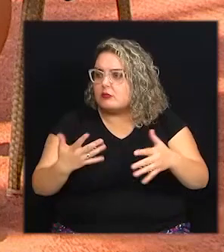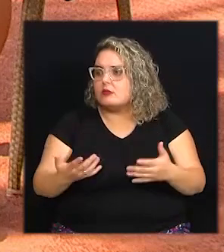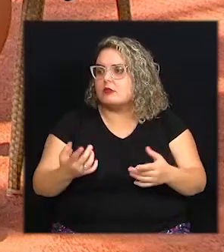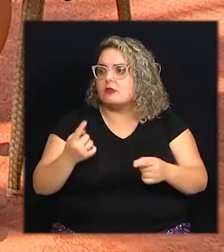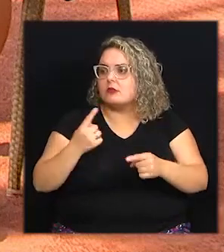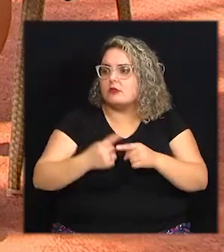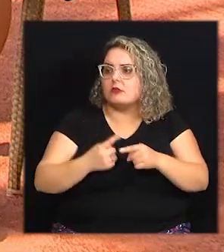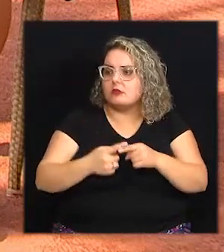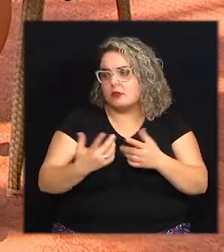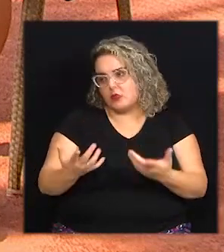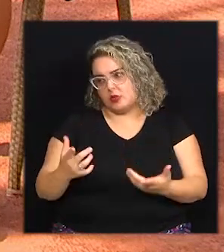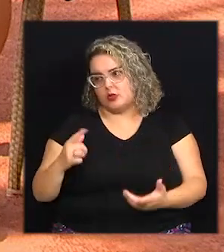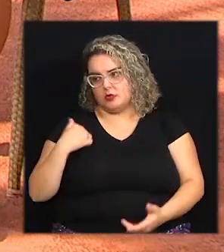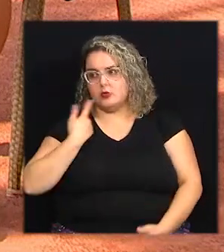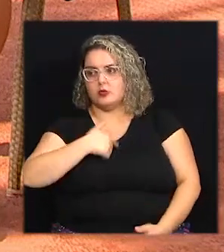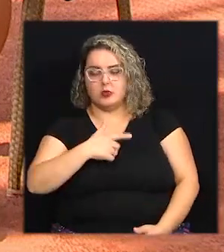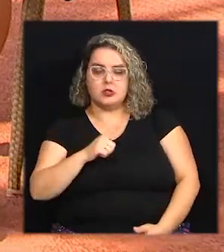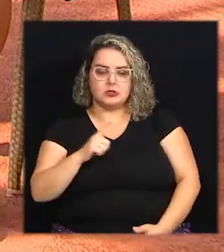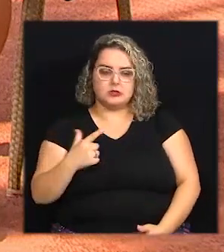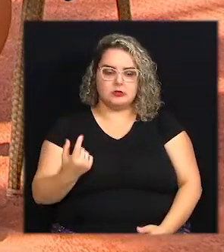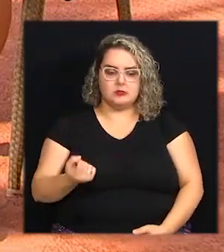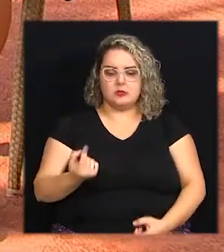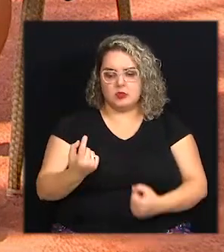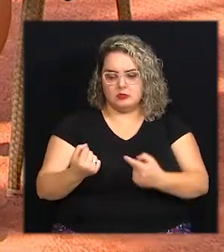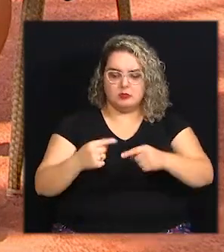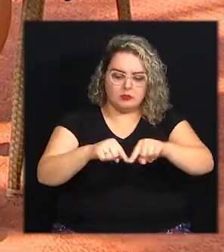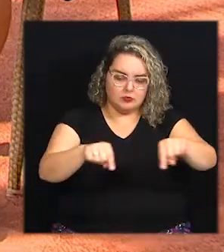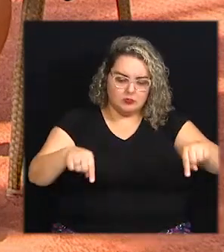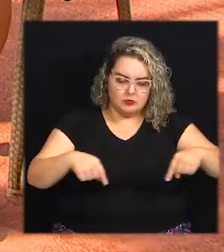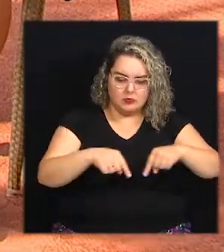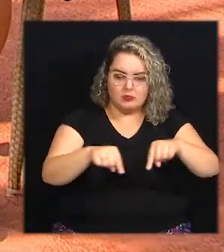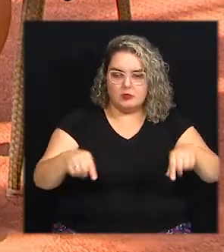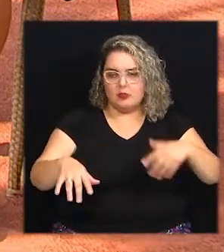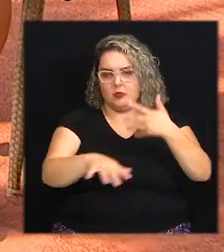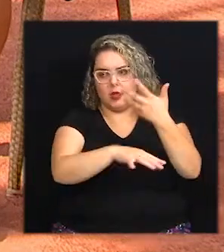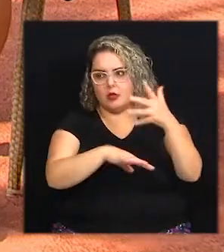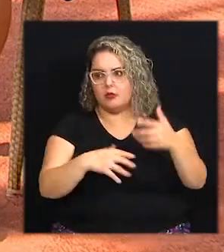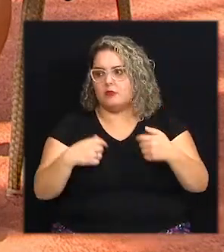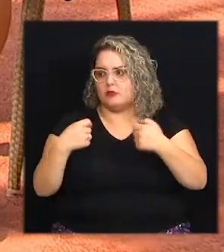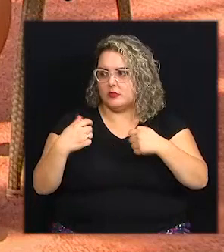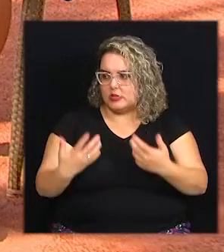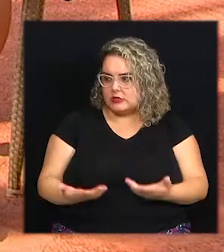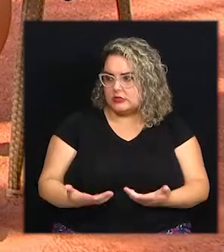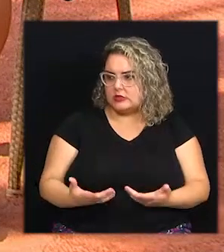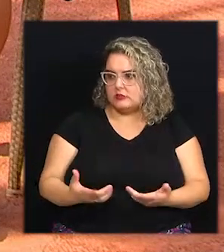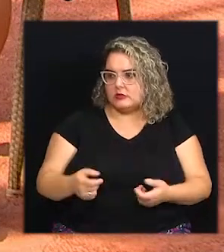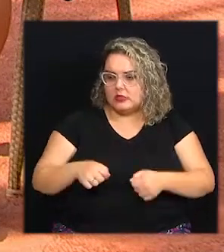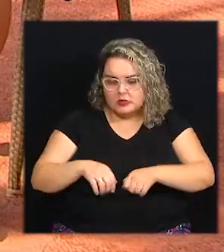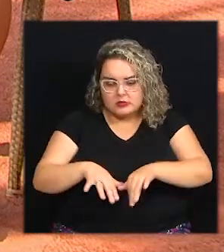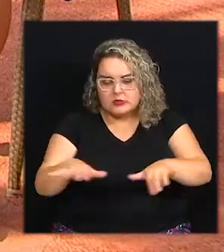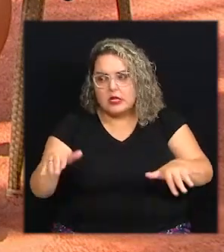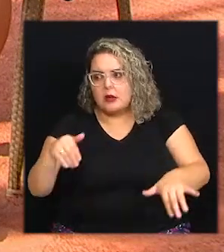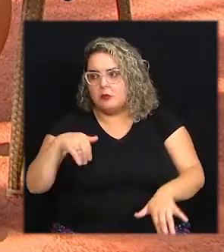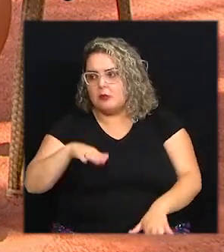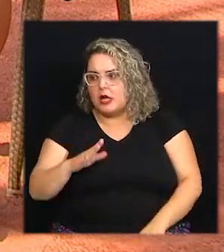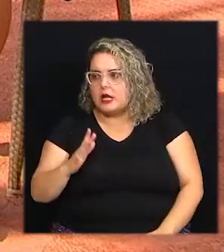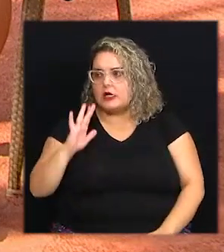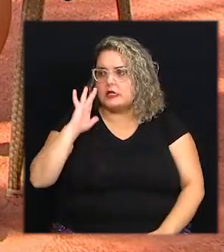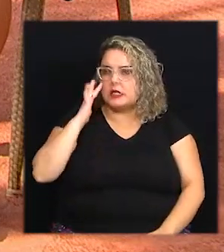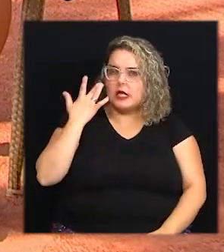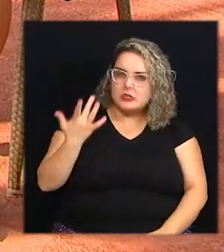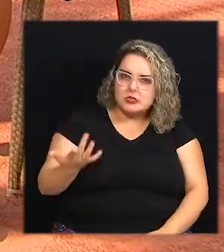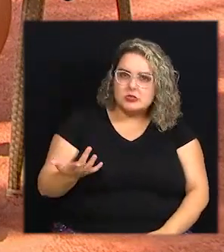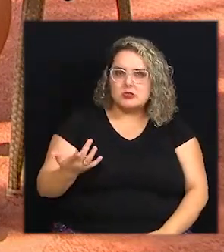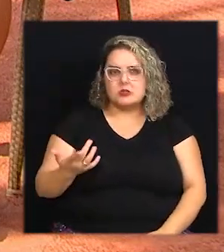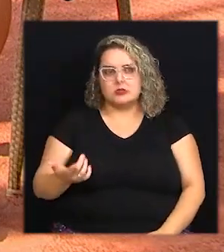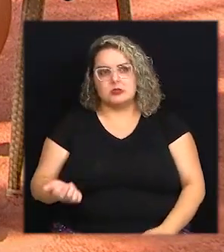espaço? Porque nós temos algumas quadras em praças públicas, você acha que precisava expandir ainda